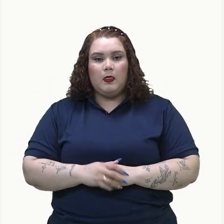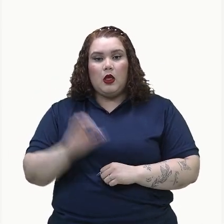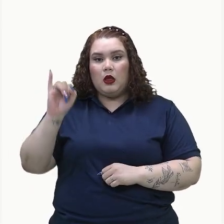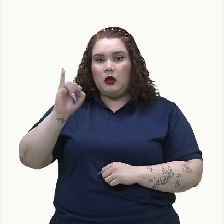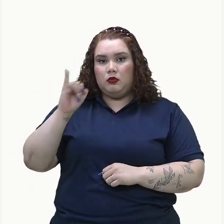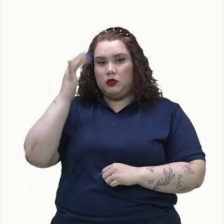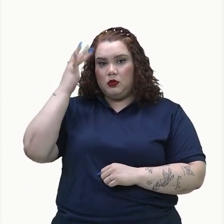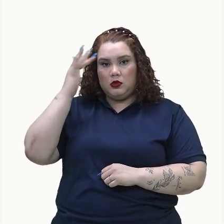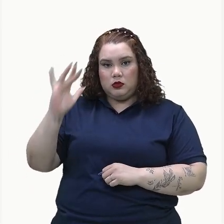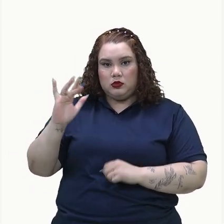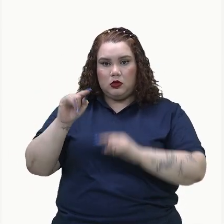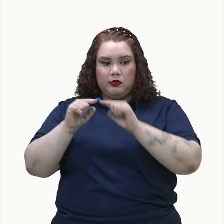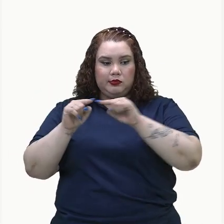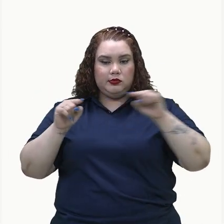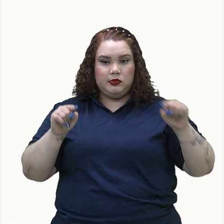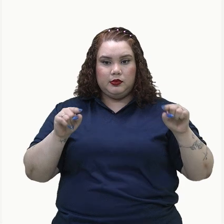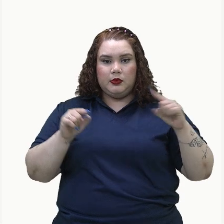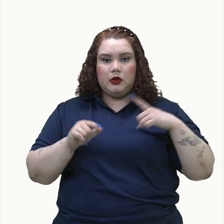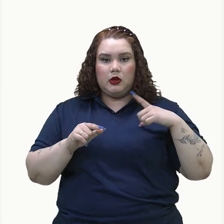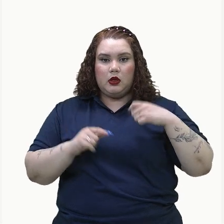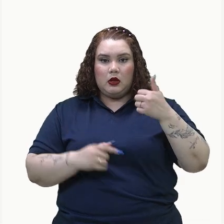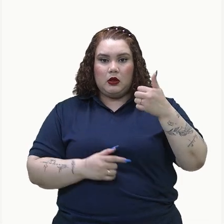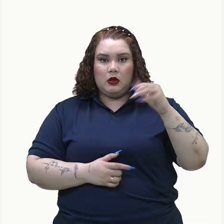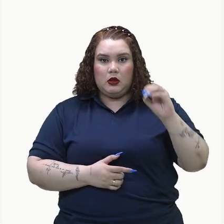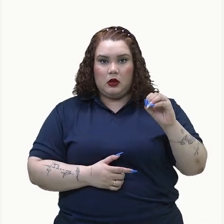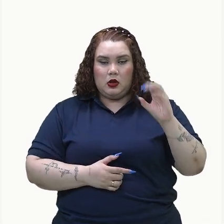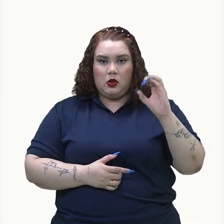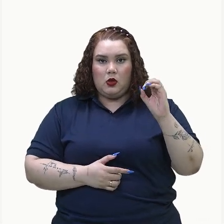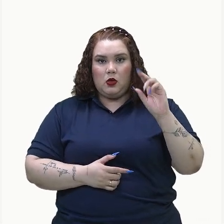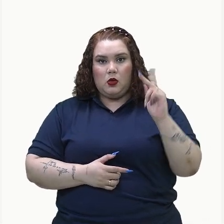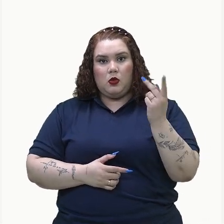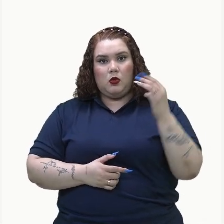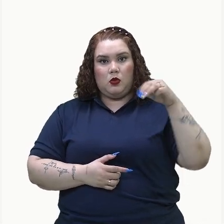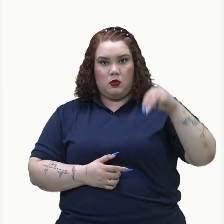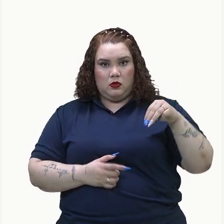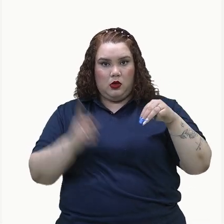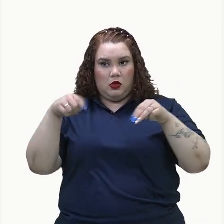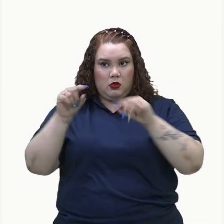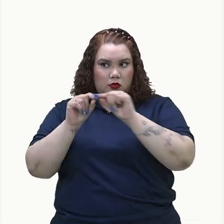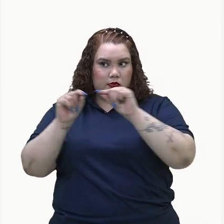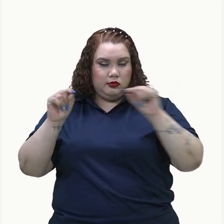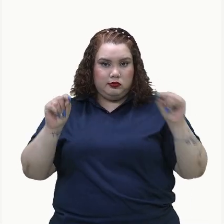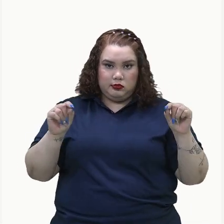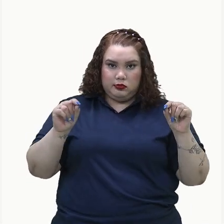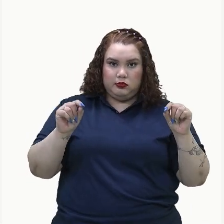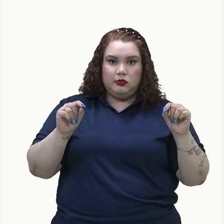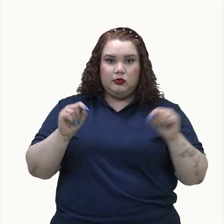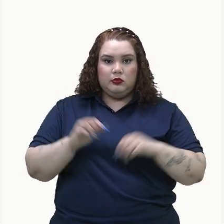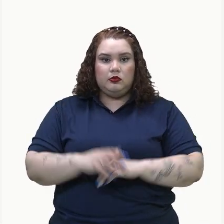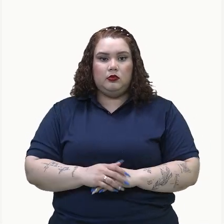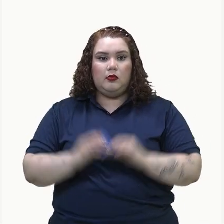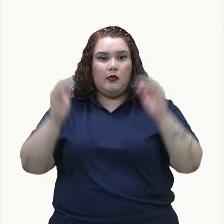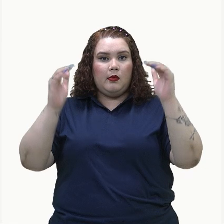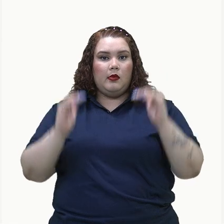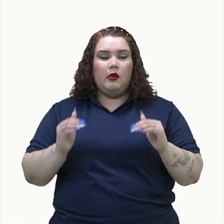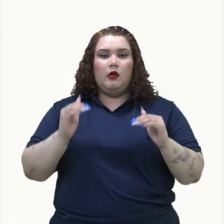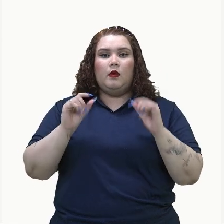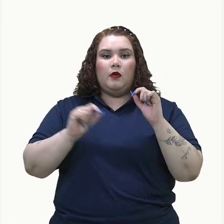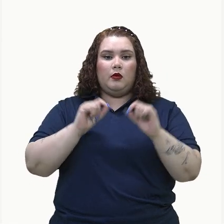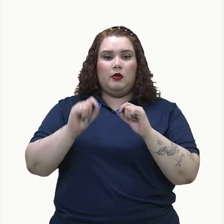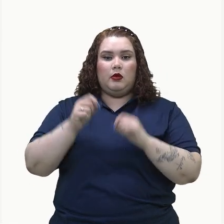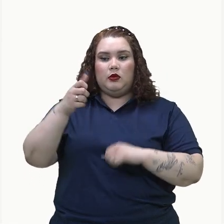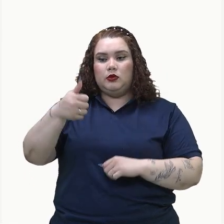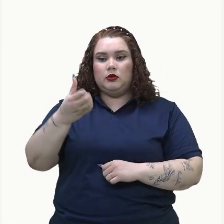é, passa pelo resistor de 10 ohms. É essa corrente que eu vou descobrir, é uma das correntes parciais. E o outro ramo passa uma corrente